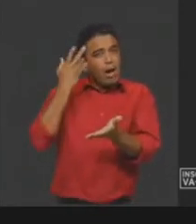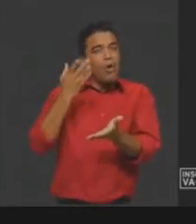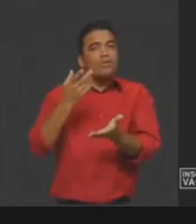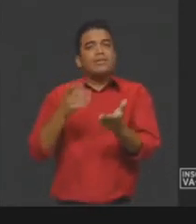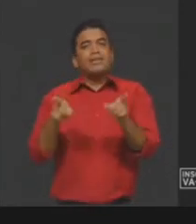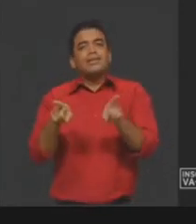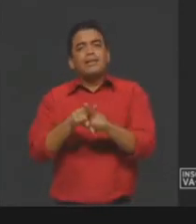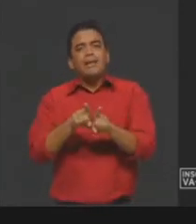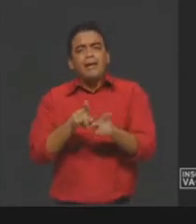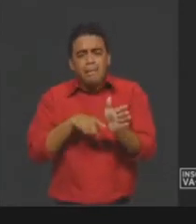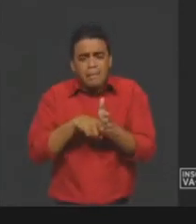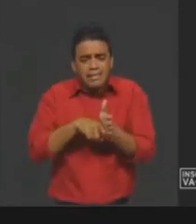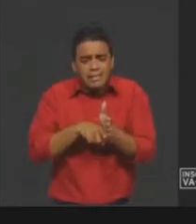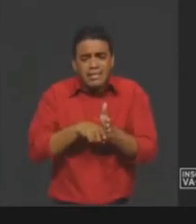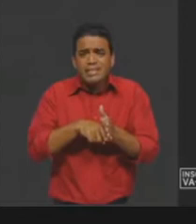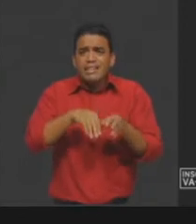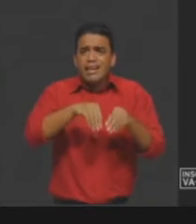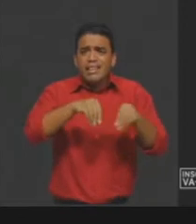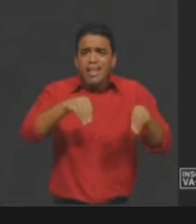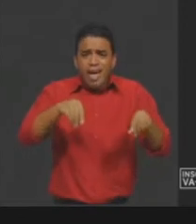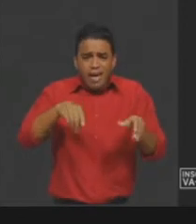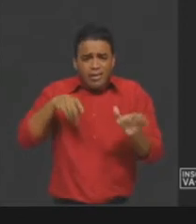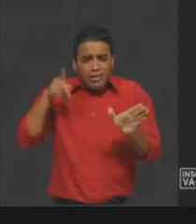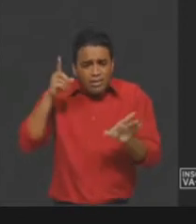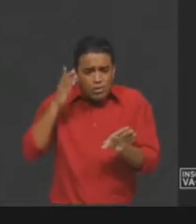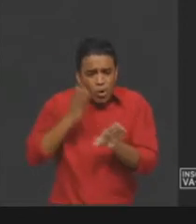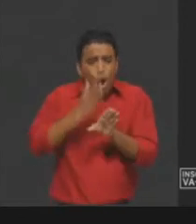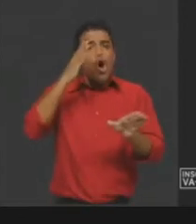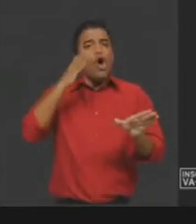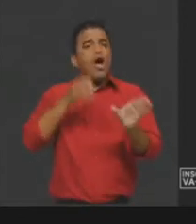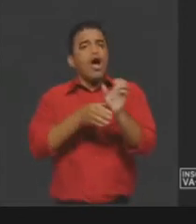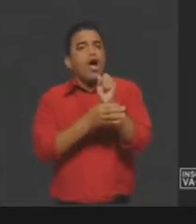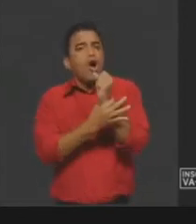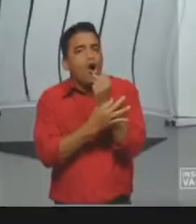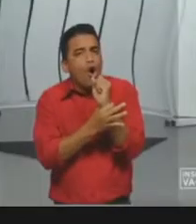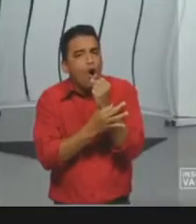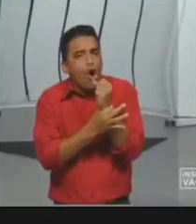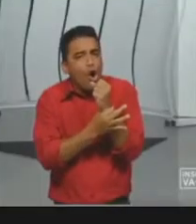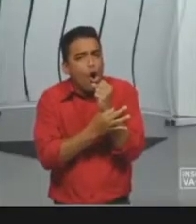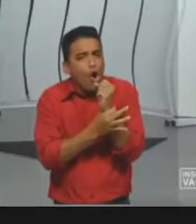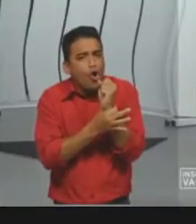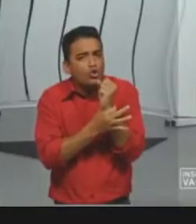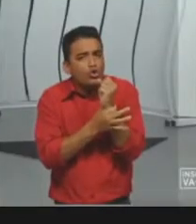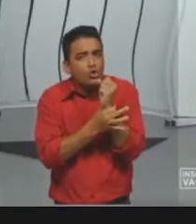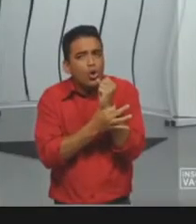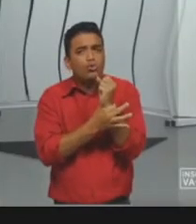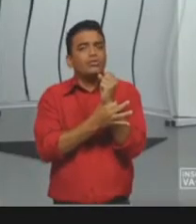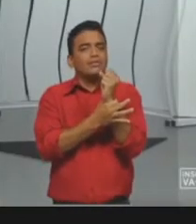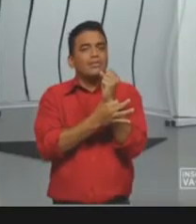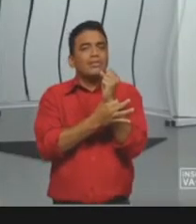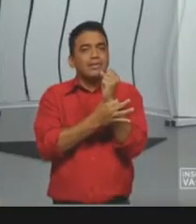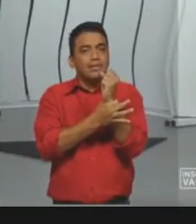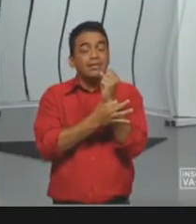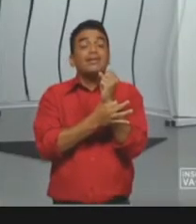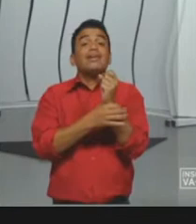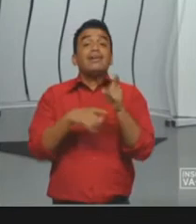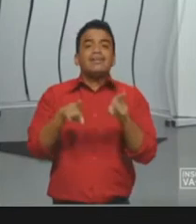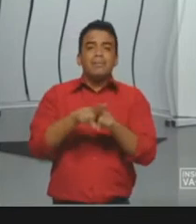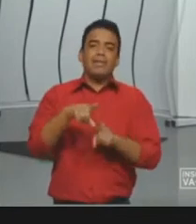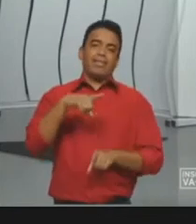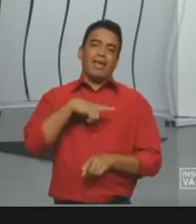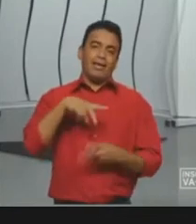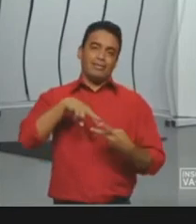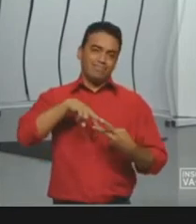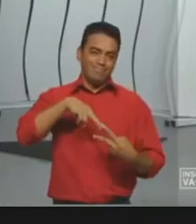animais extintos e mesmo o que nós chamamos hoje, de genética, a moderna